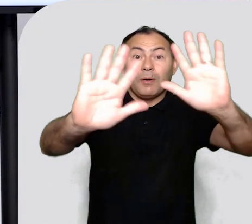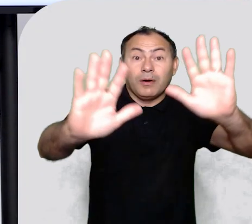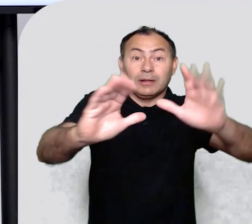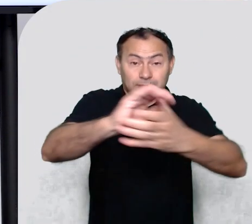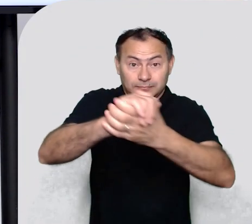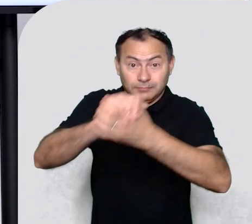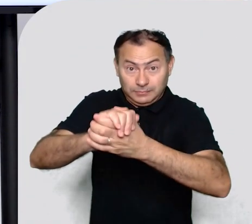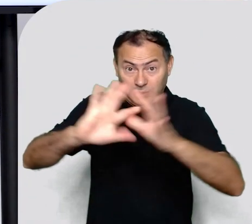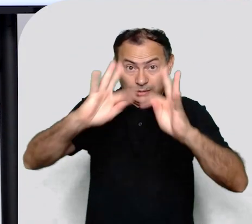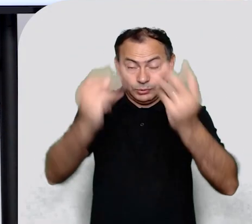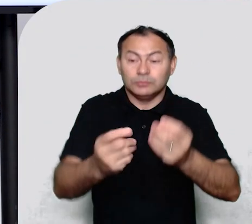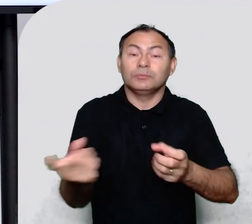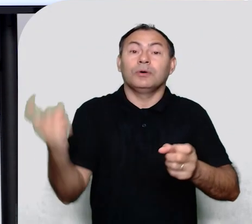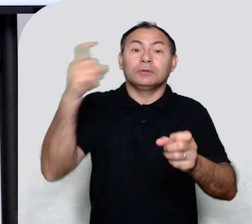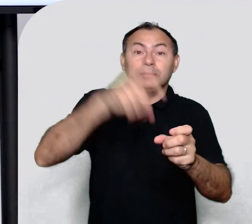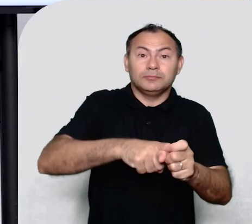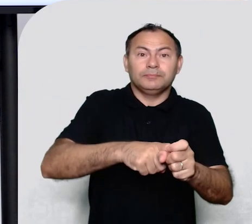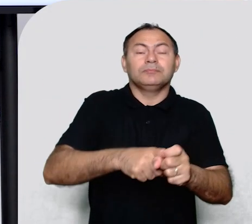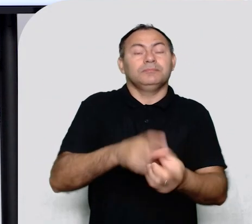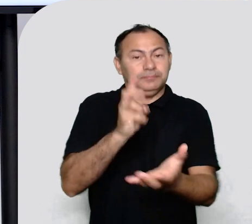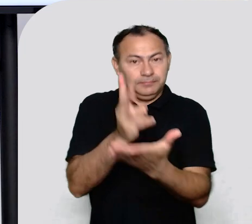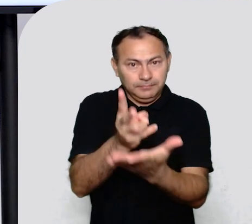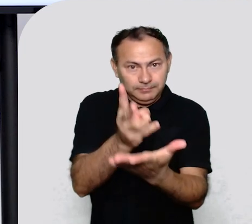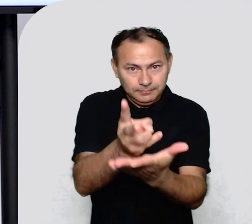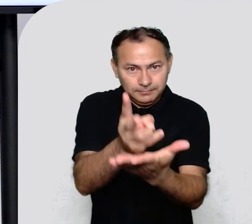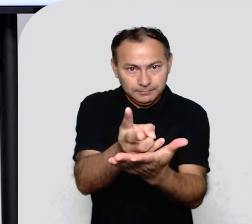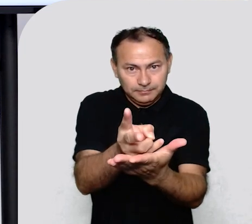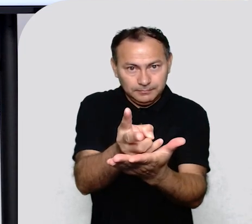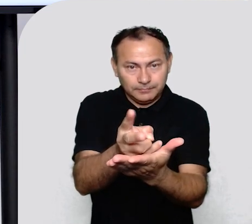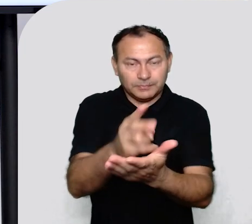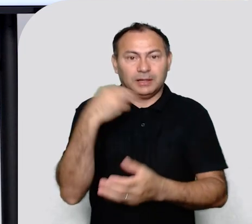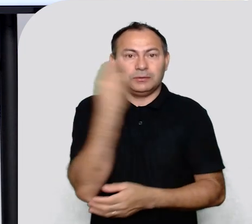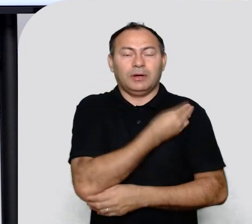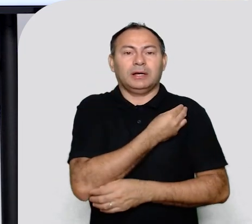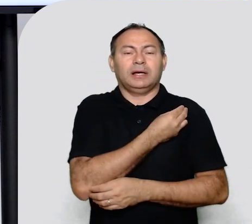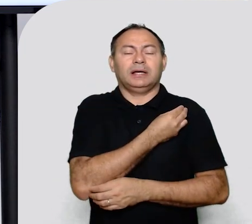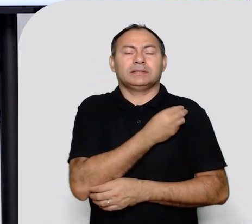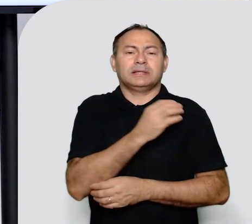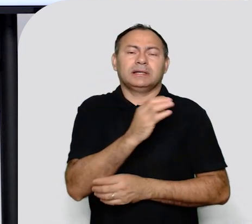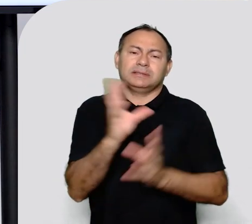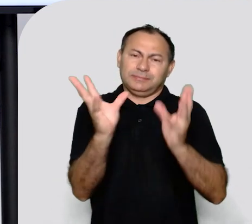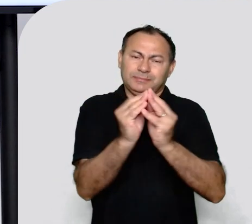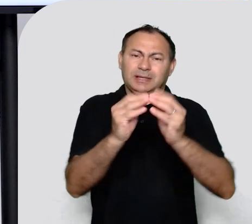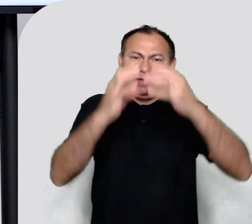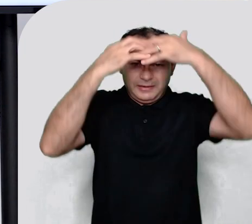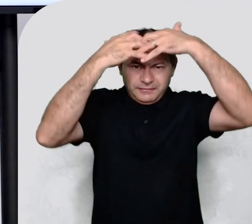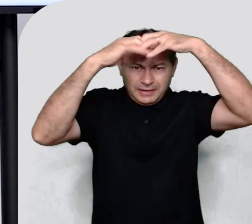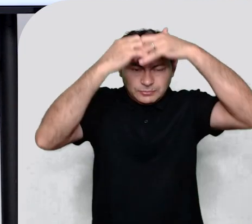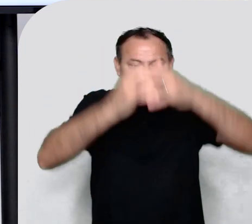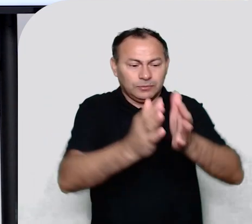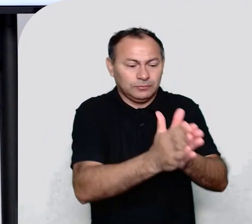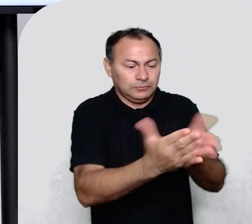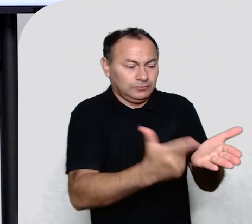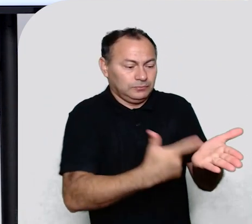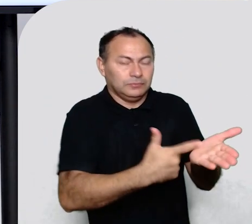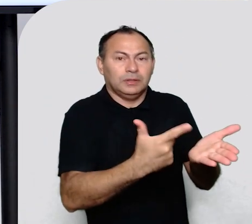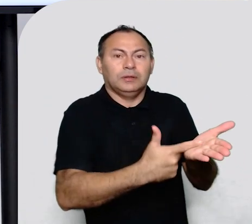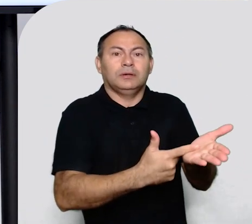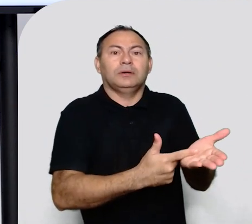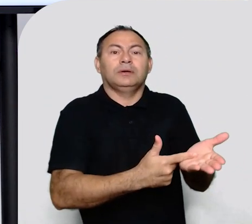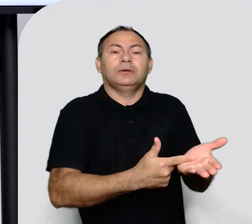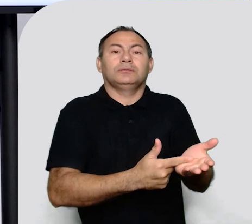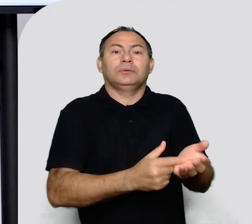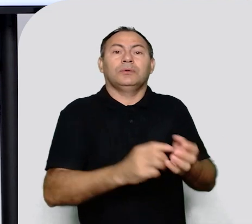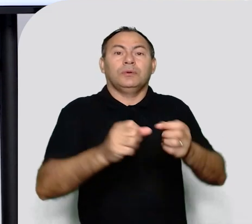Olá, minha saudação a todos. Voltamos para continuar a nossa breve reflexão sobre o Cadernos do Concílio